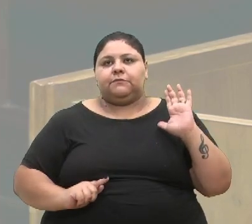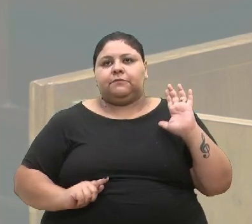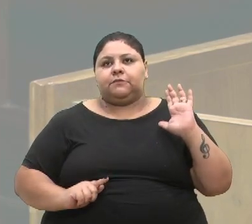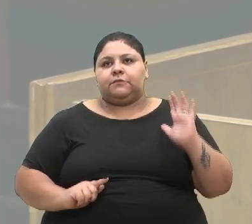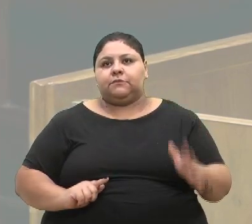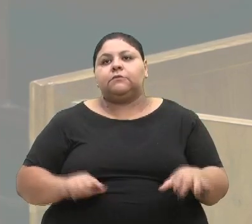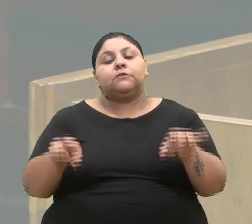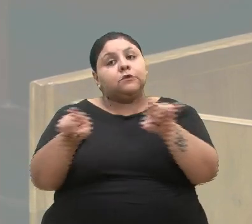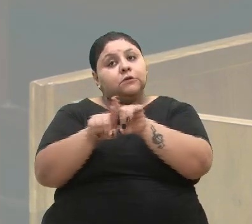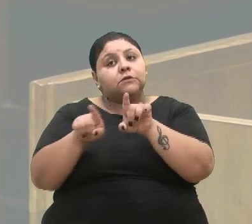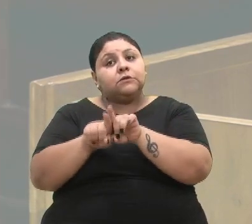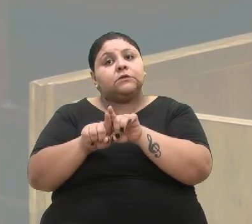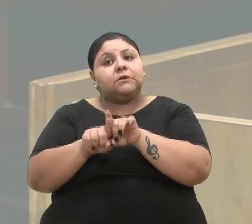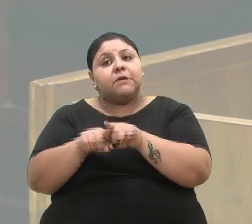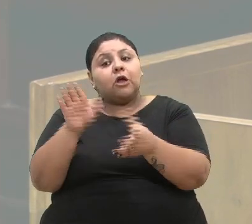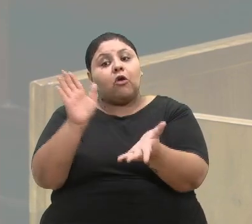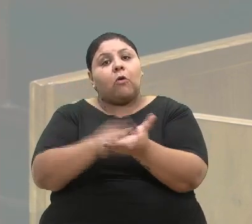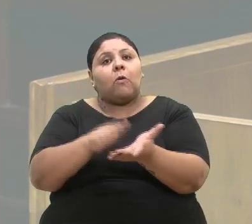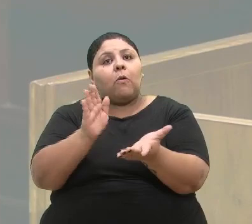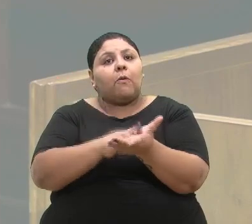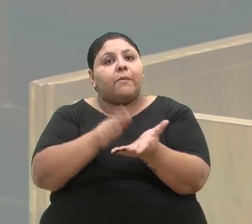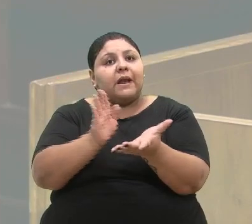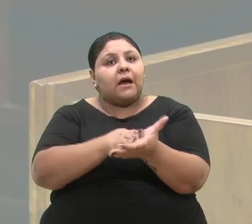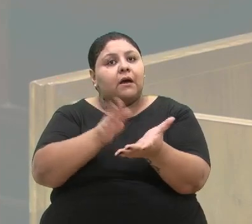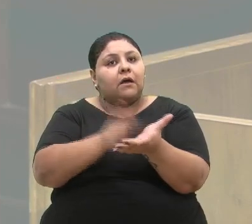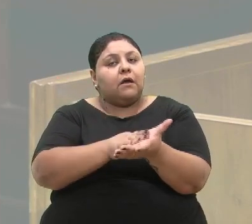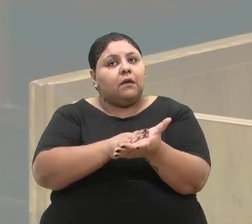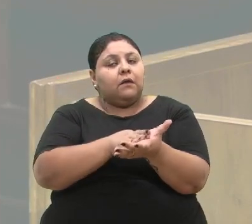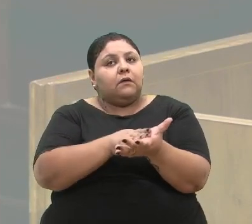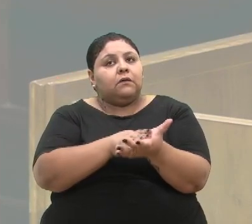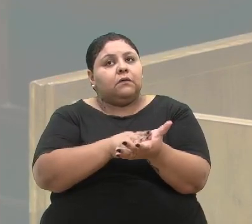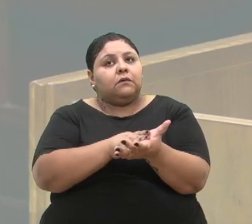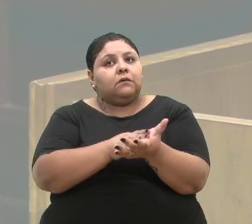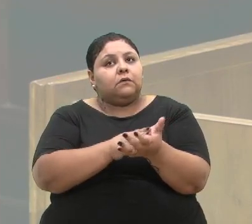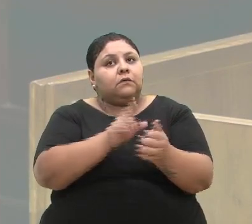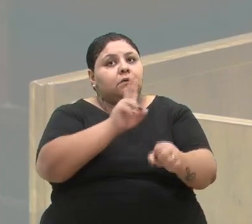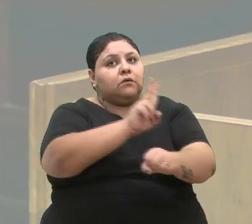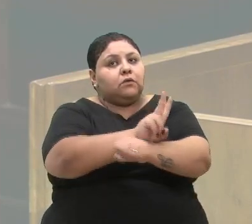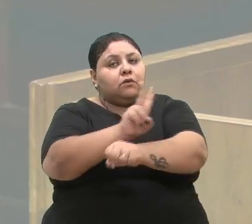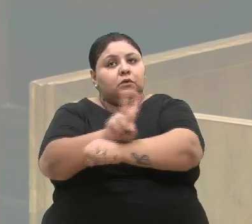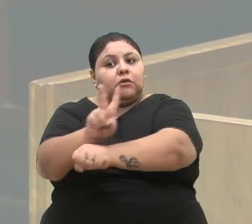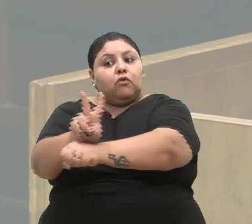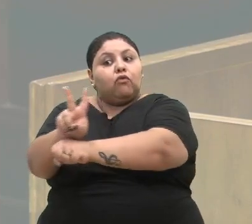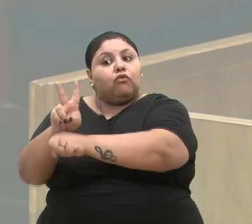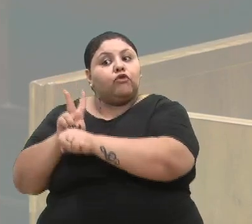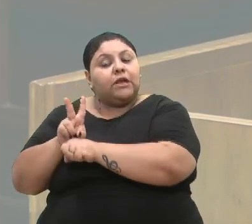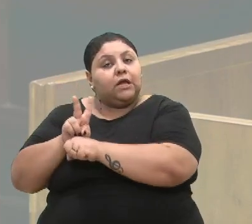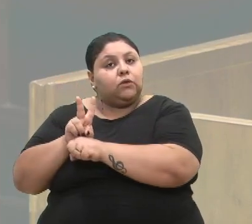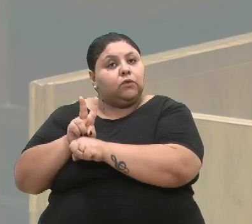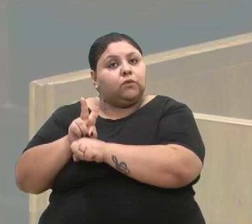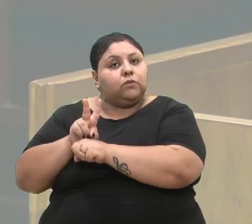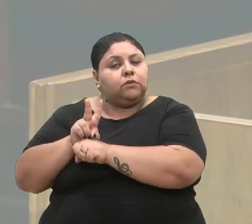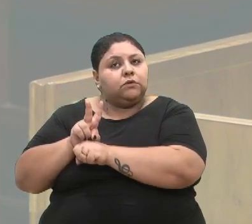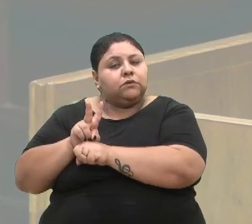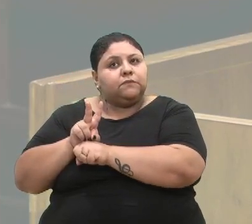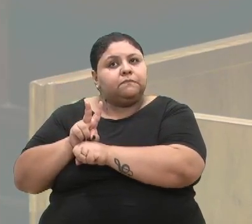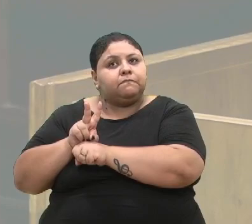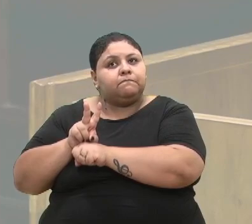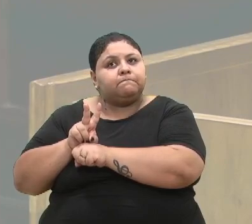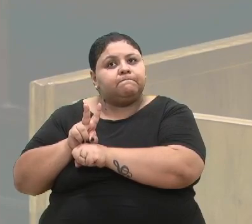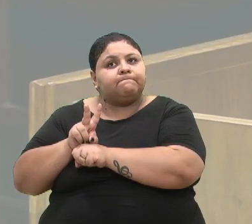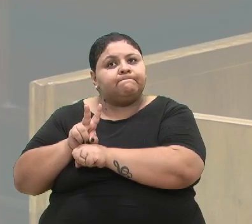e também fazer uma cobrança de que o cuidado subsidiado deve ter